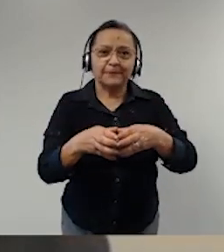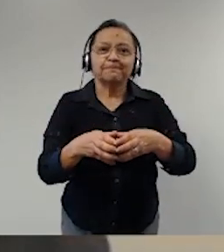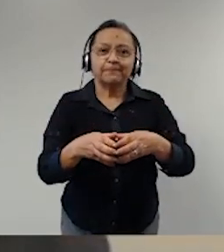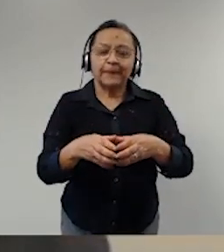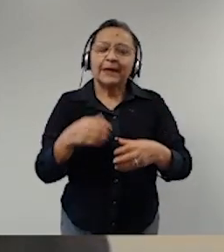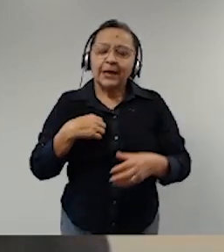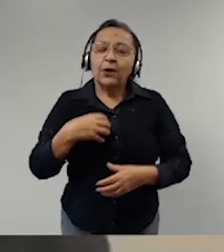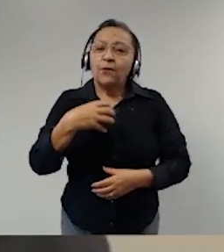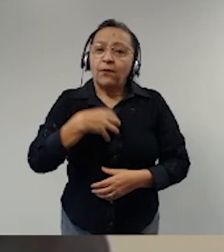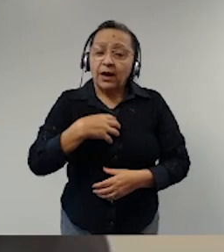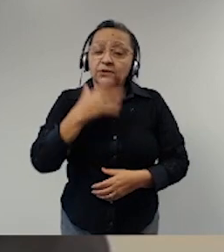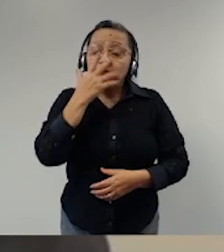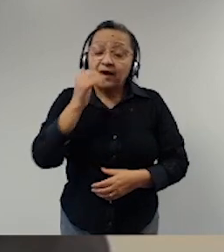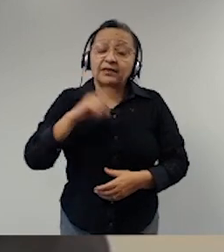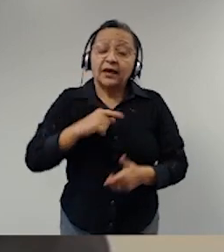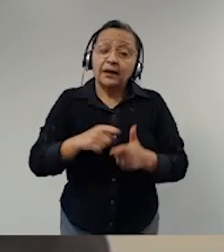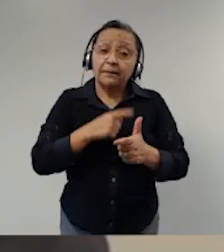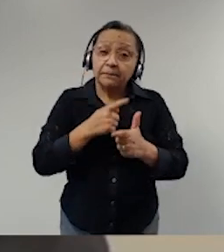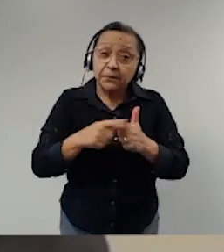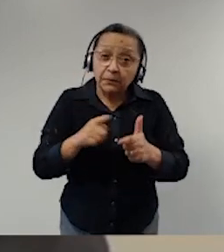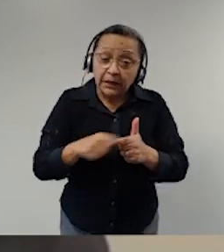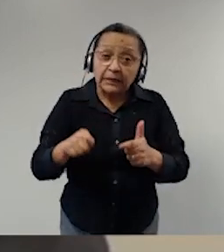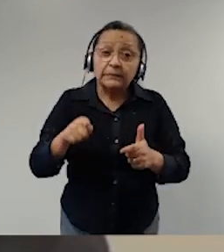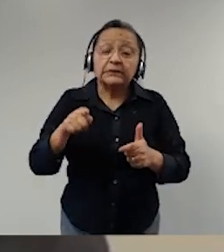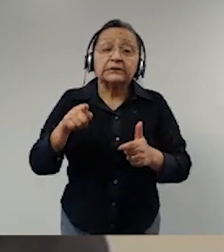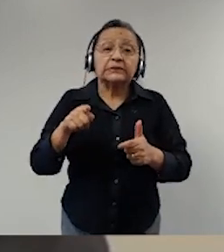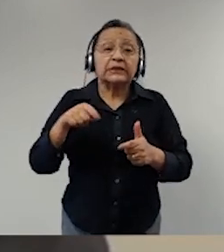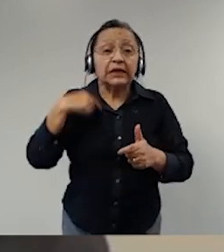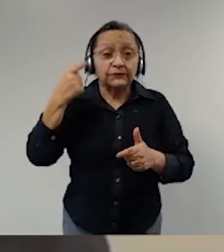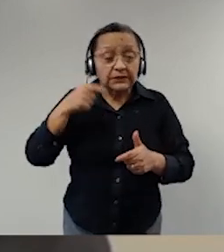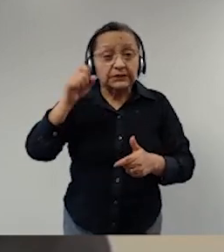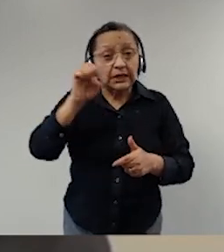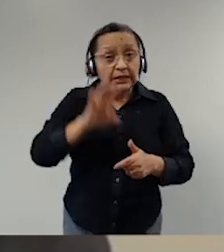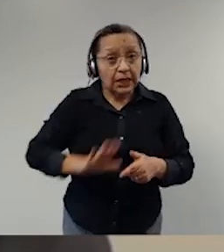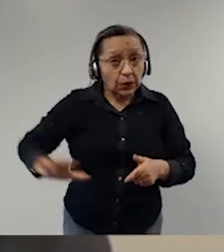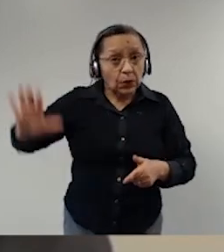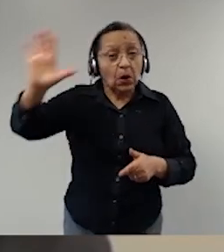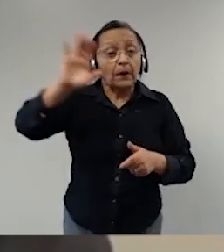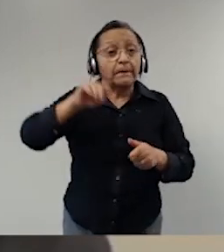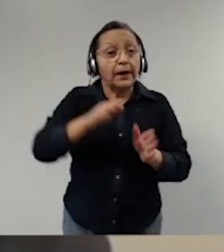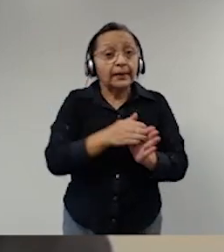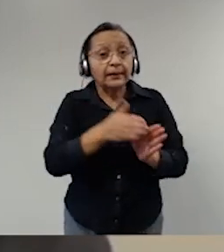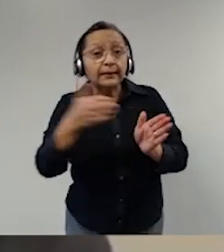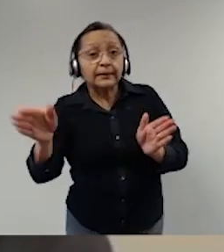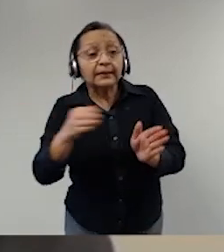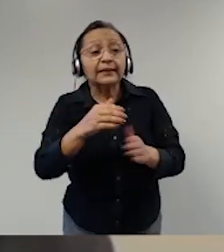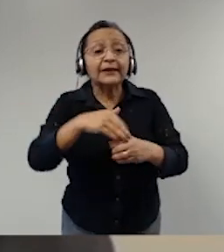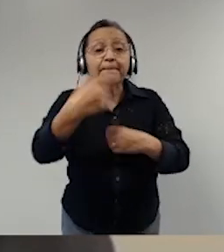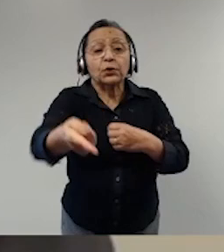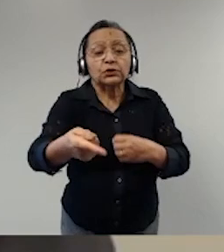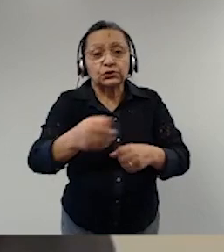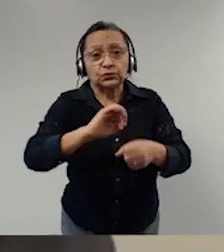que ela vai ter consequências na advocacia na Europa e na advocacia pós-Covid, por outro lado também mostrou a importância de estarmos todos